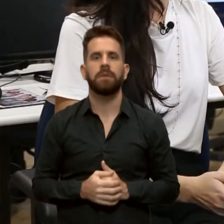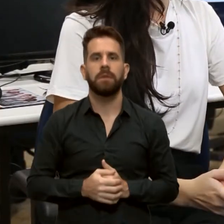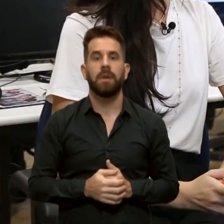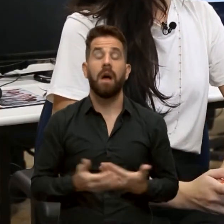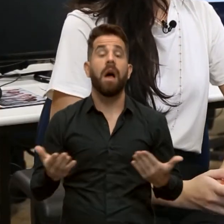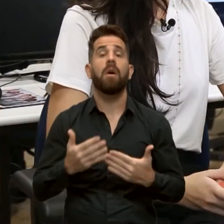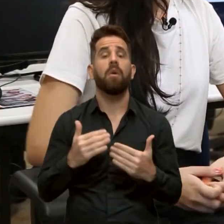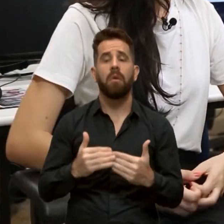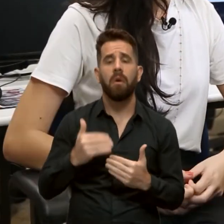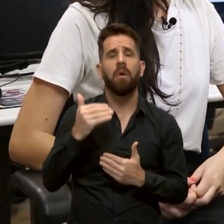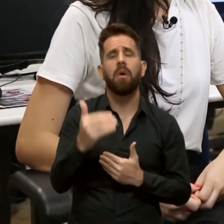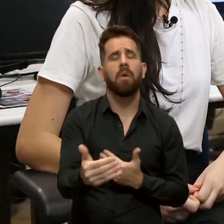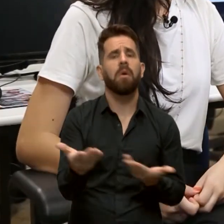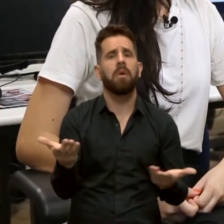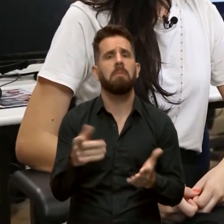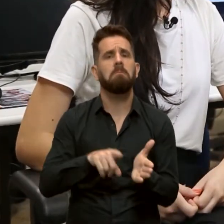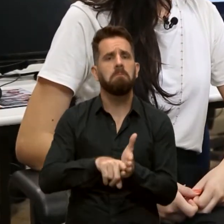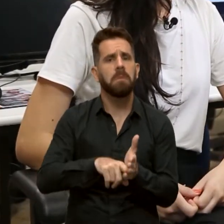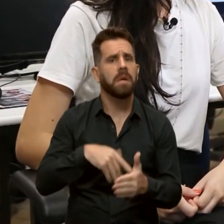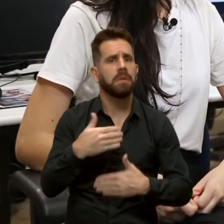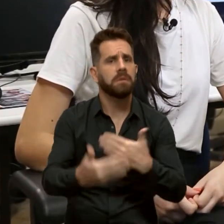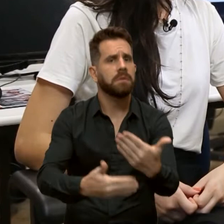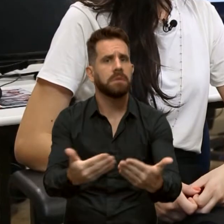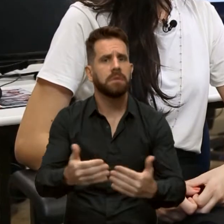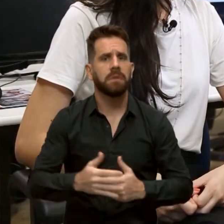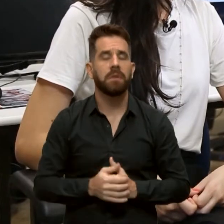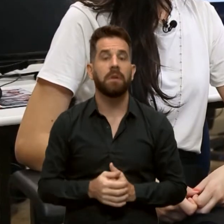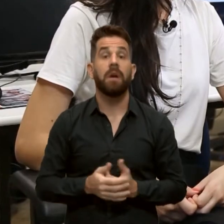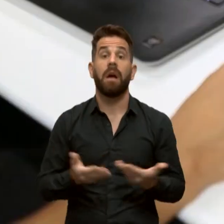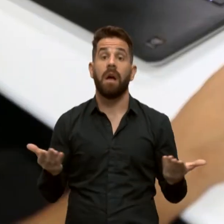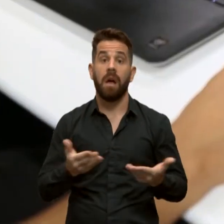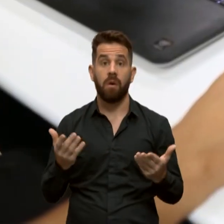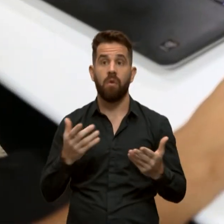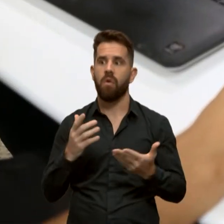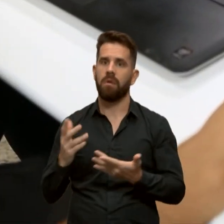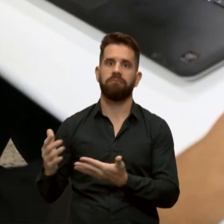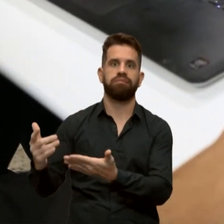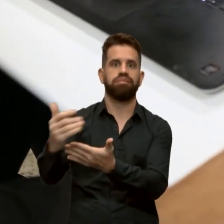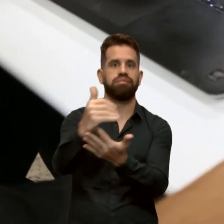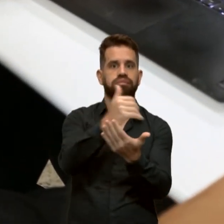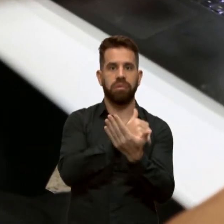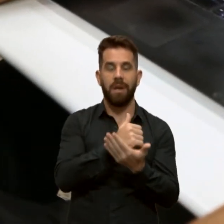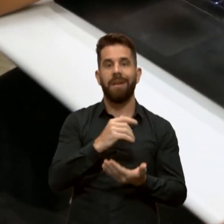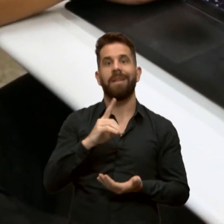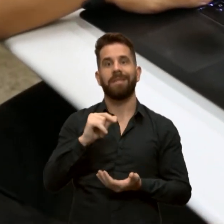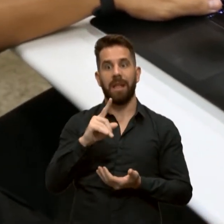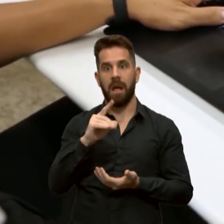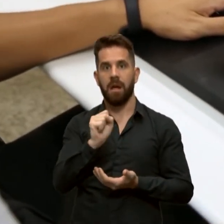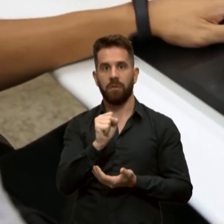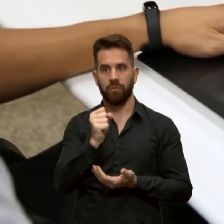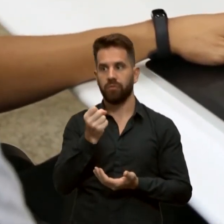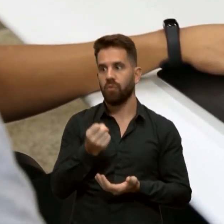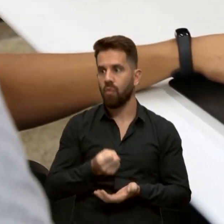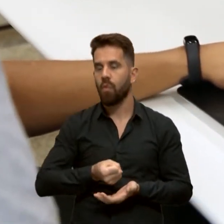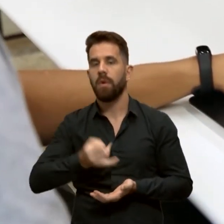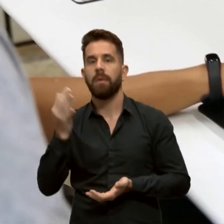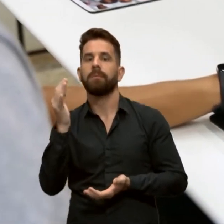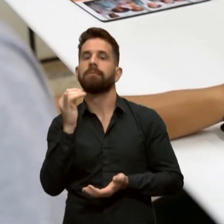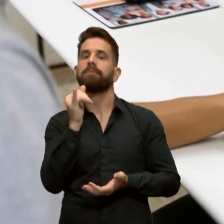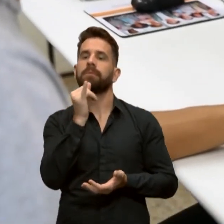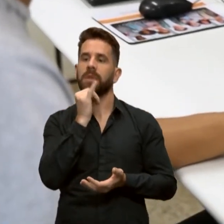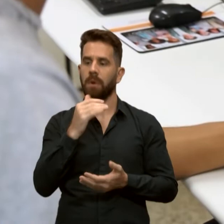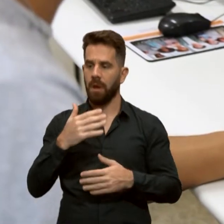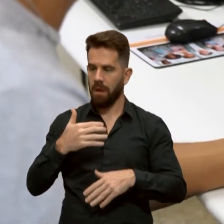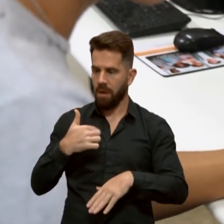passo, Rodolfo? O próximo passo dessa pesquisa era a rotulação dos dados, ou seja, quando uma pessoa olhasse aqueles dados,